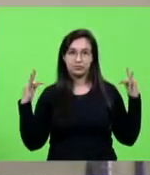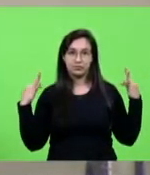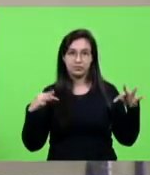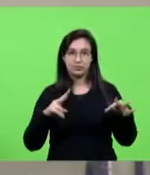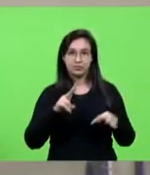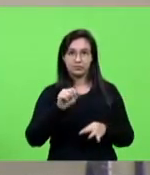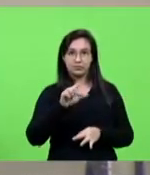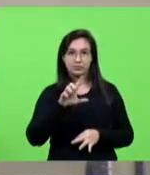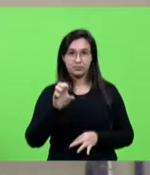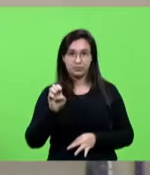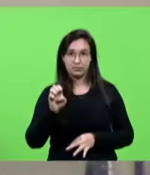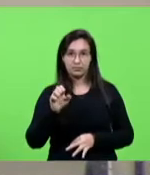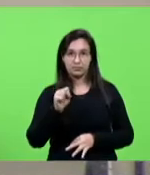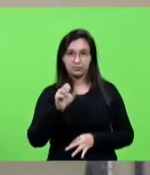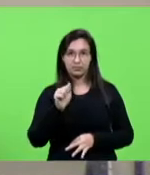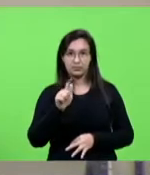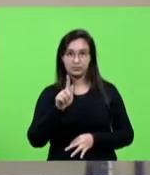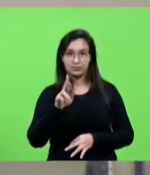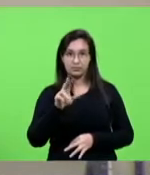Sagrado Catarinense.